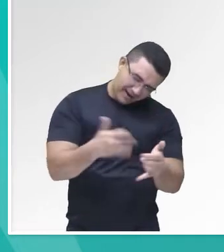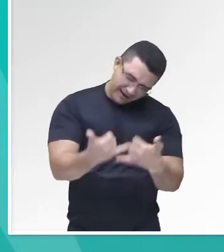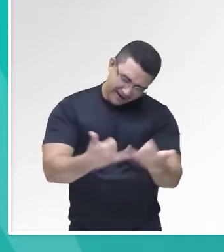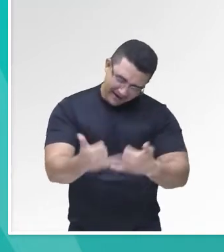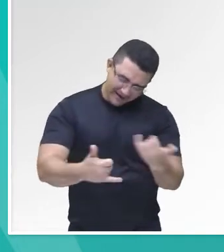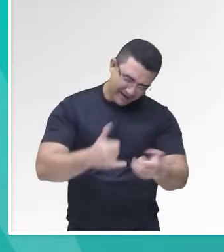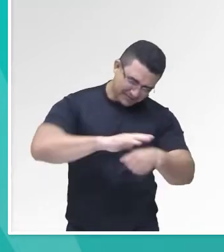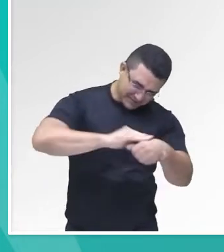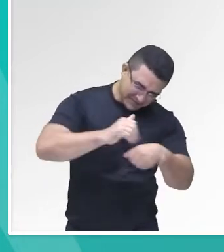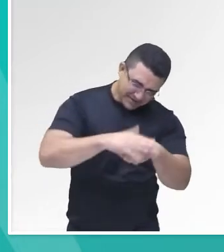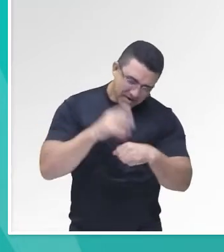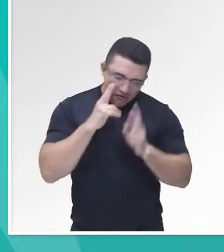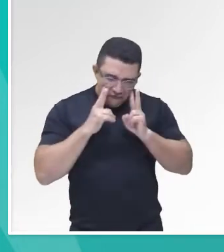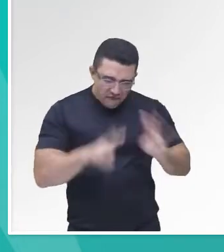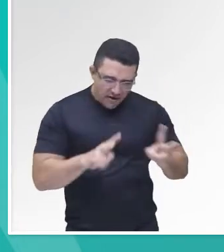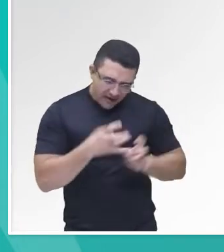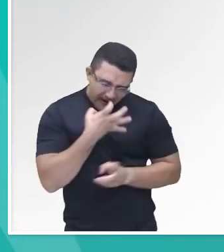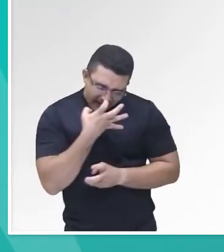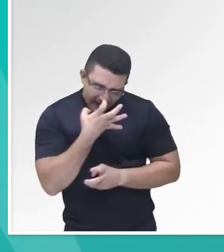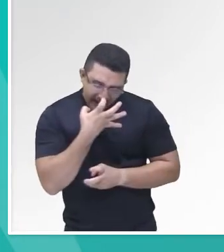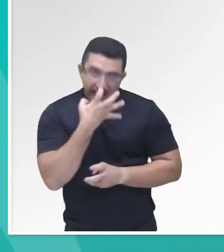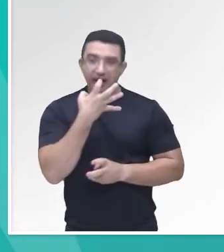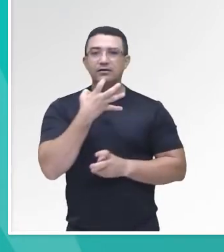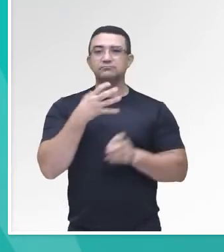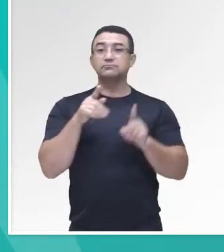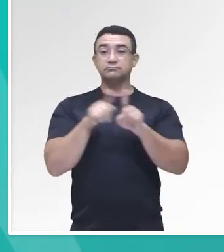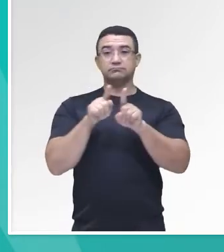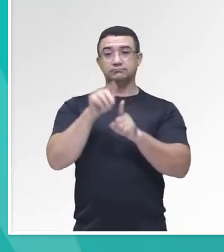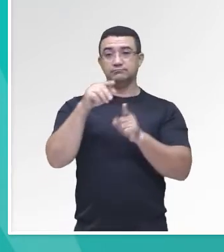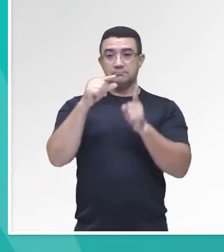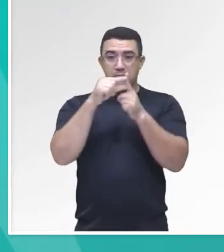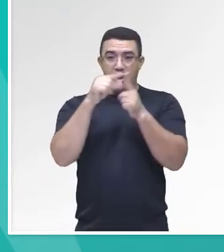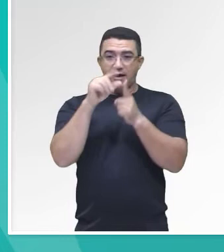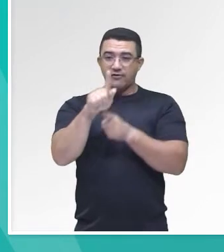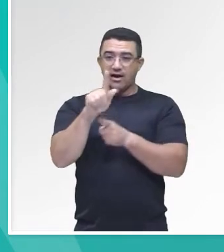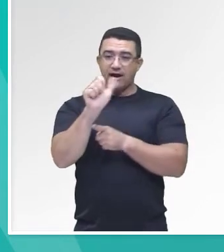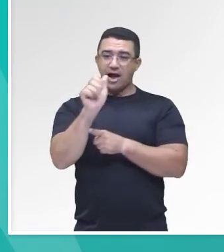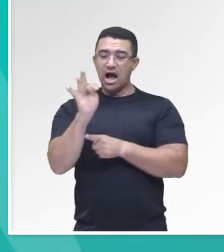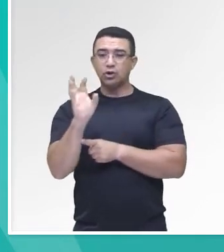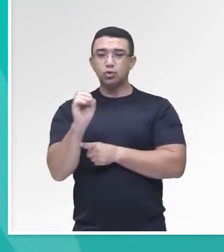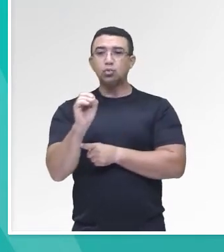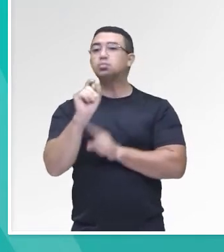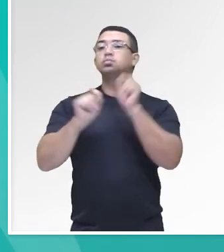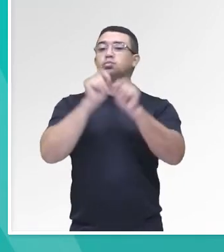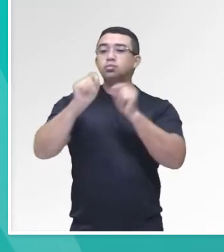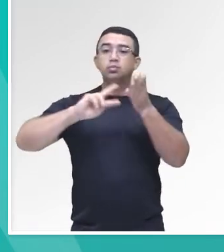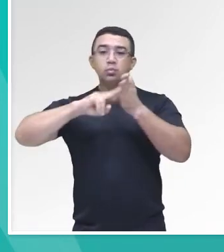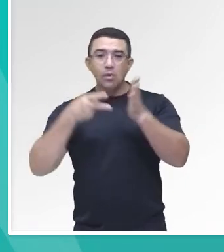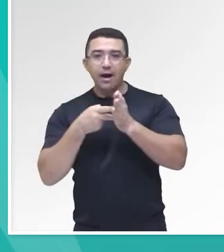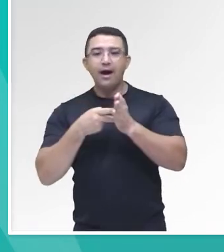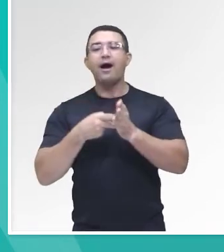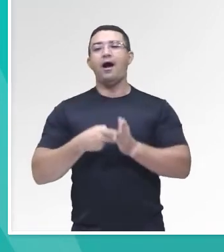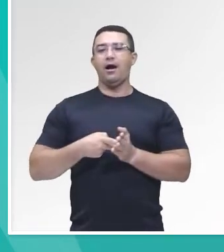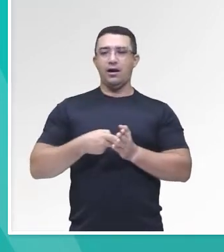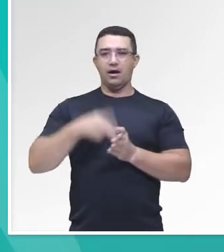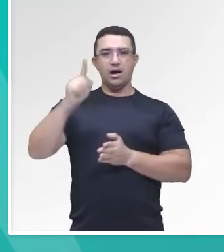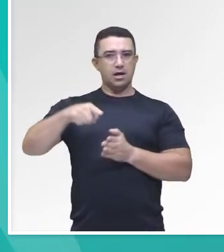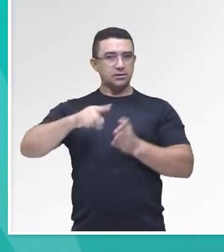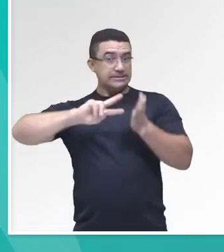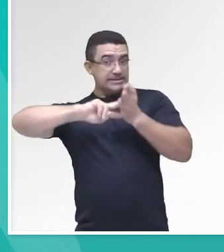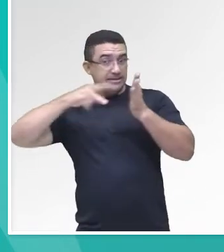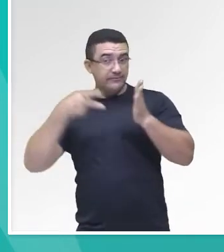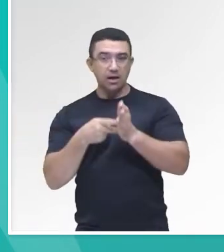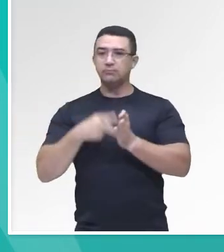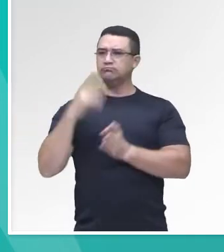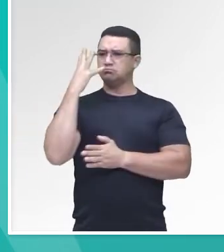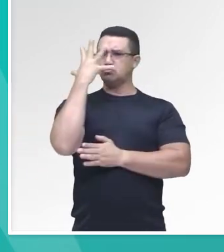animal, admirando ele. Então, a palavra gato está no sentido aqui de quê? De beleza, né? De ele